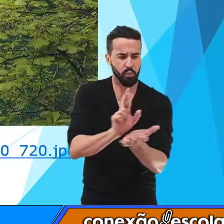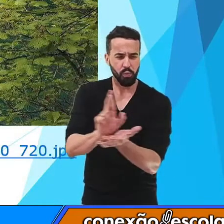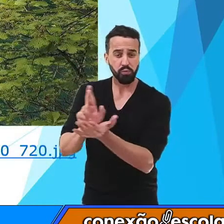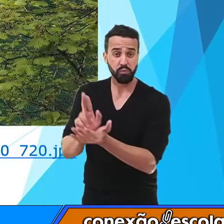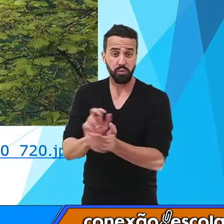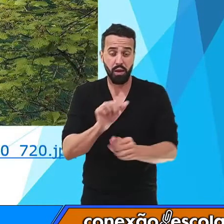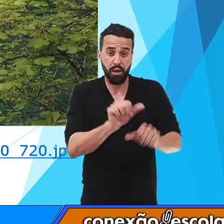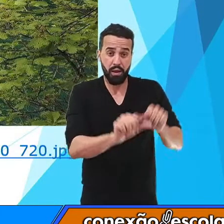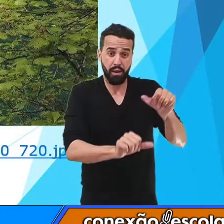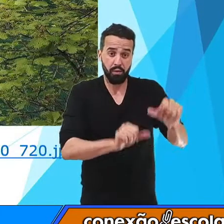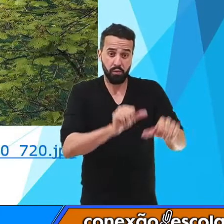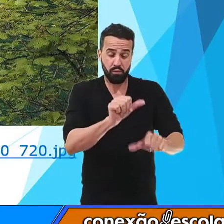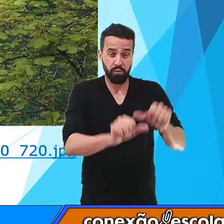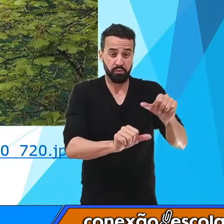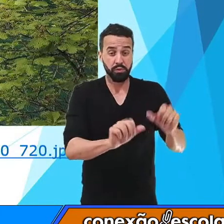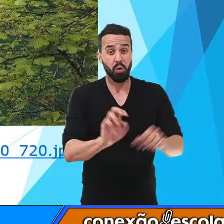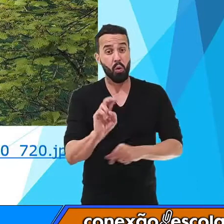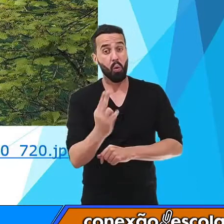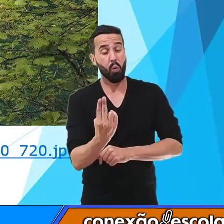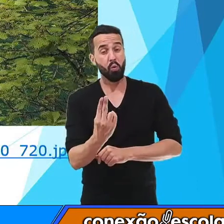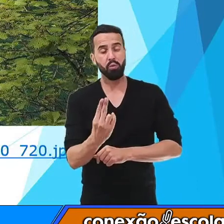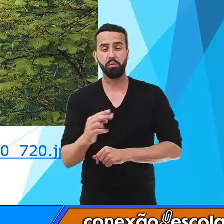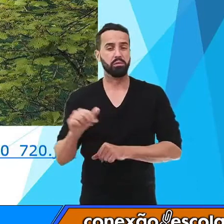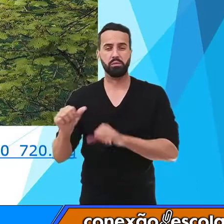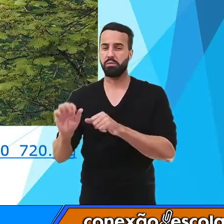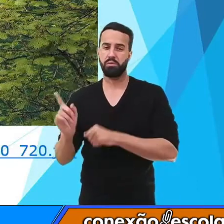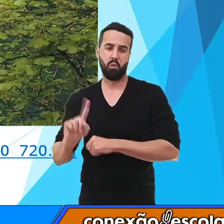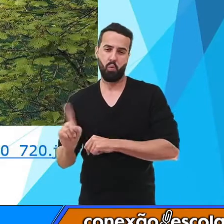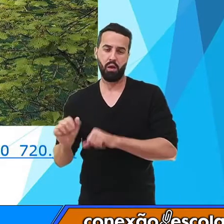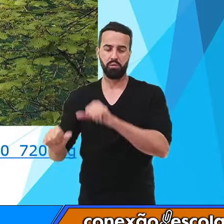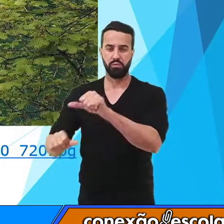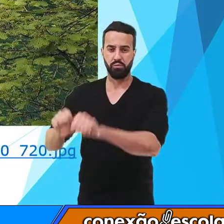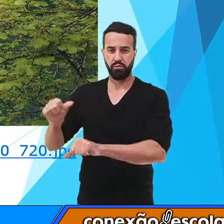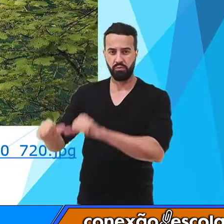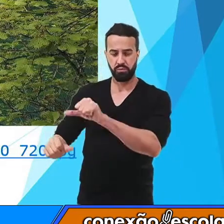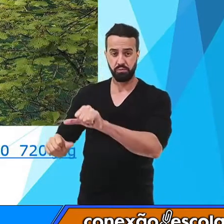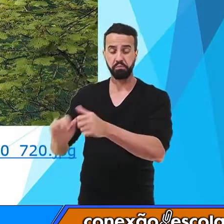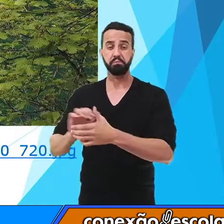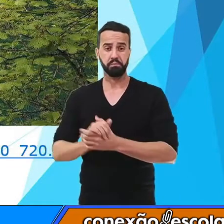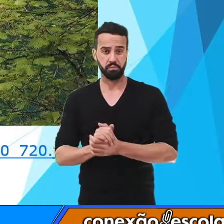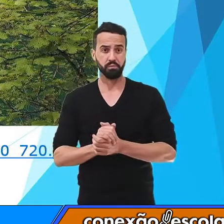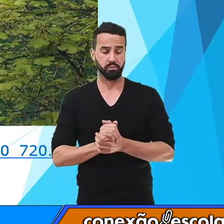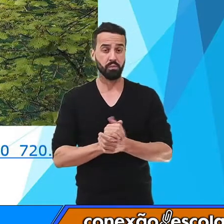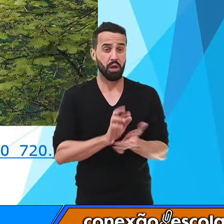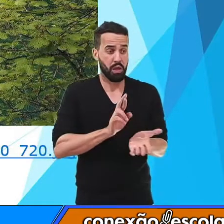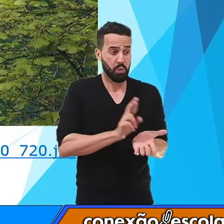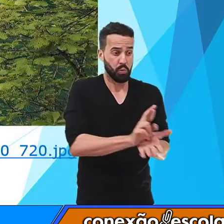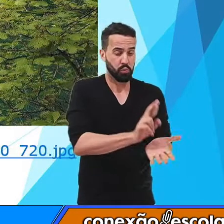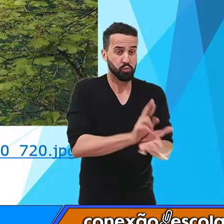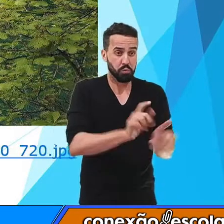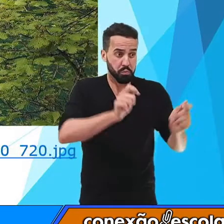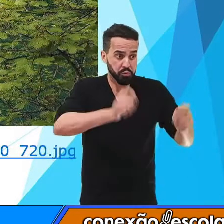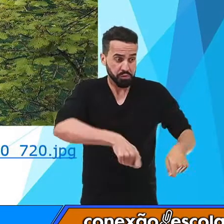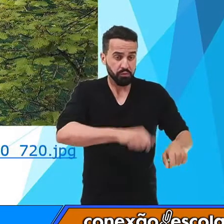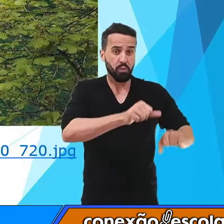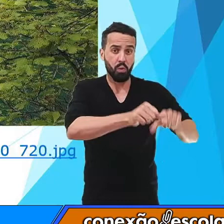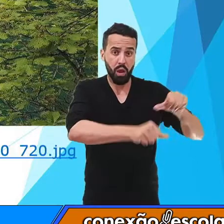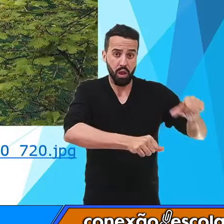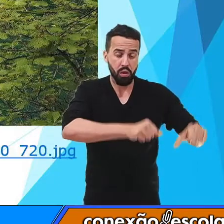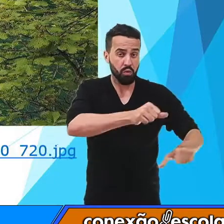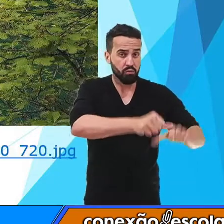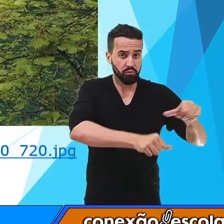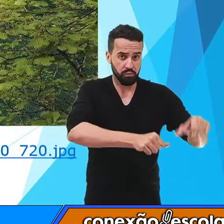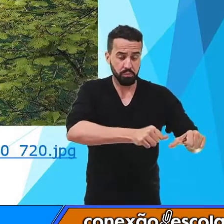renováveis ou não renováveis. O que são os recursos naturais renováveis? Primeiro,